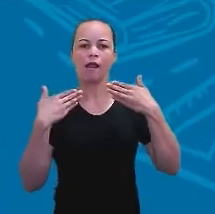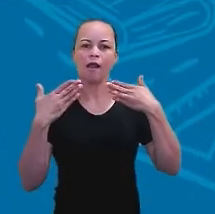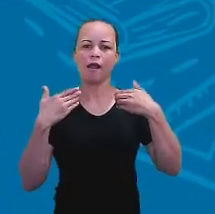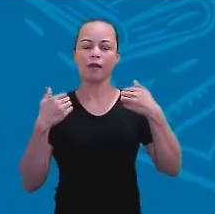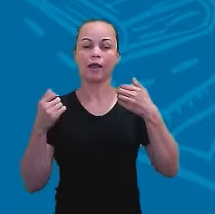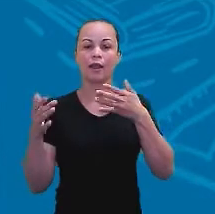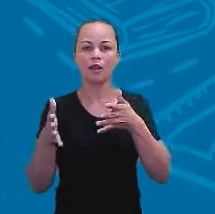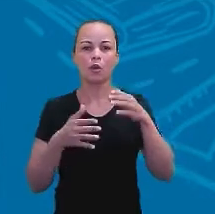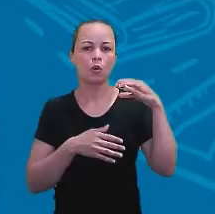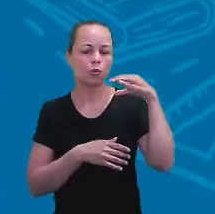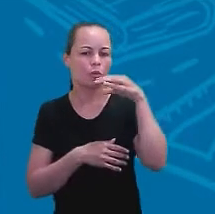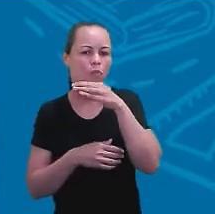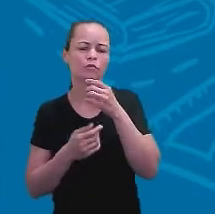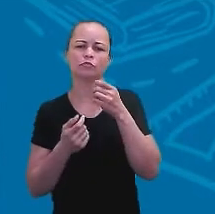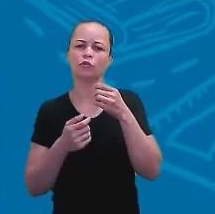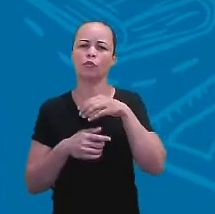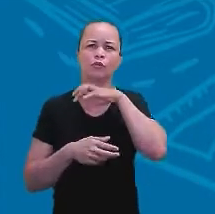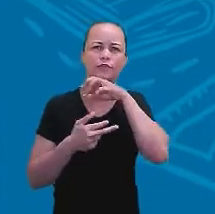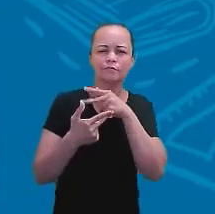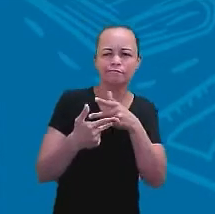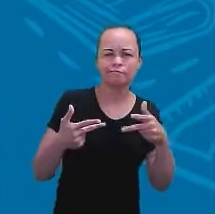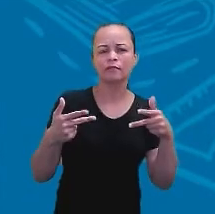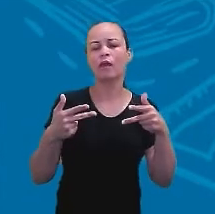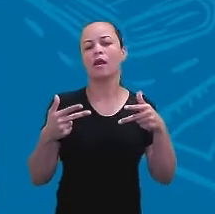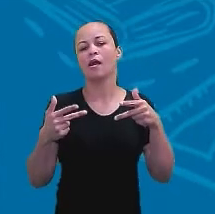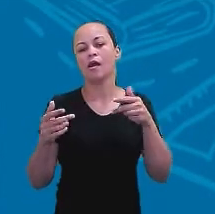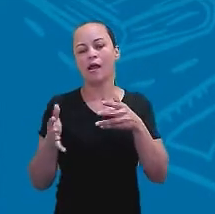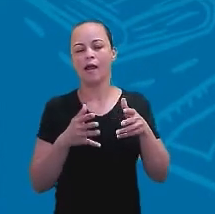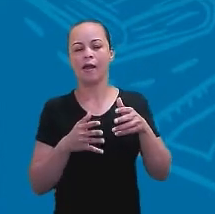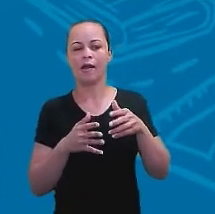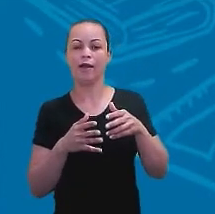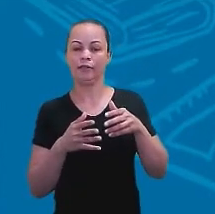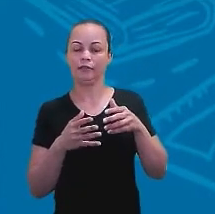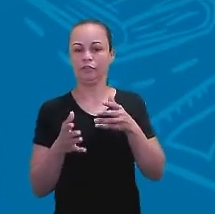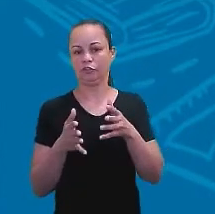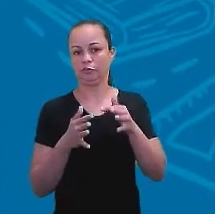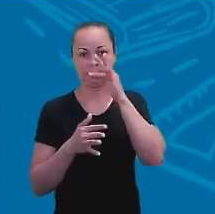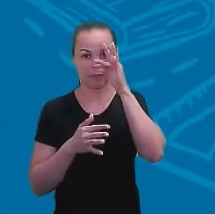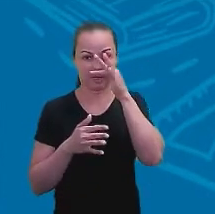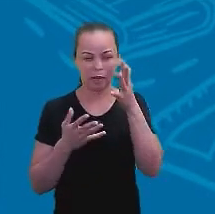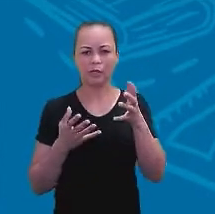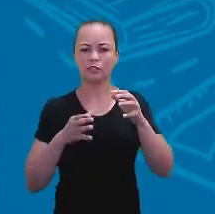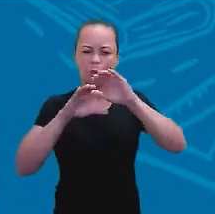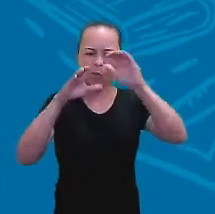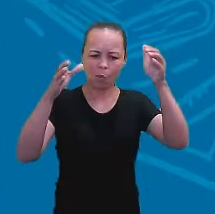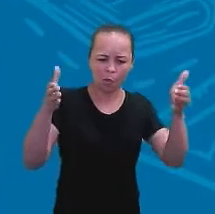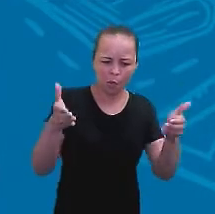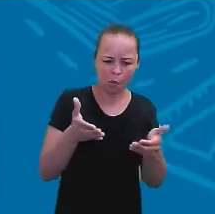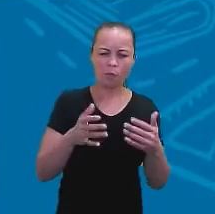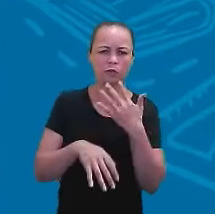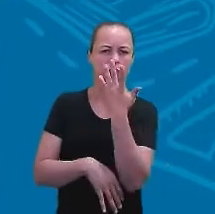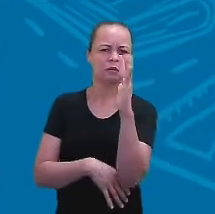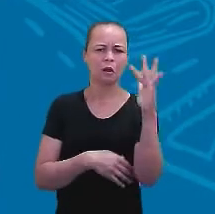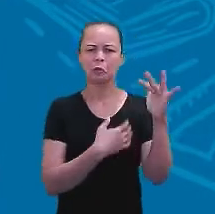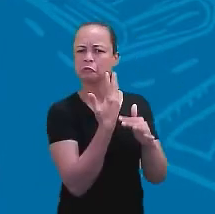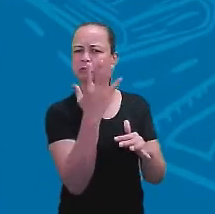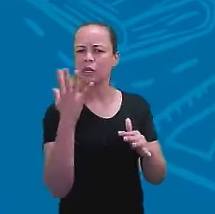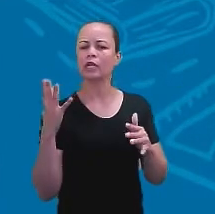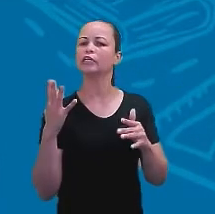os animais, as plantas, o ecossistema como um todo, toda a natureza, né, vai estar